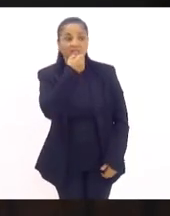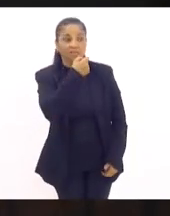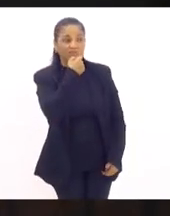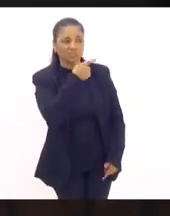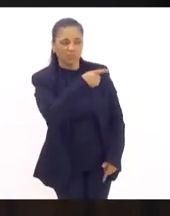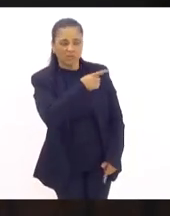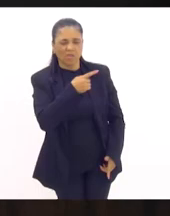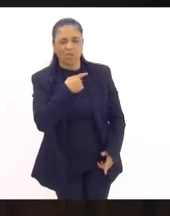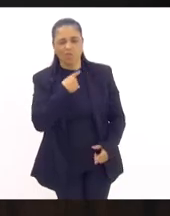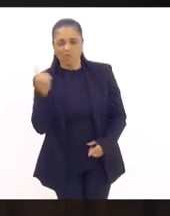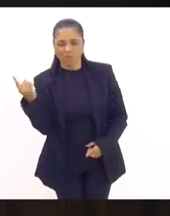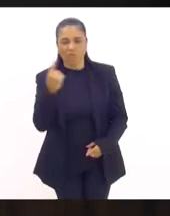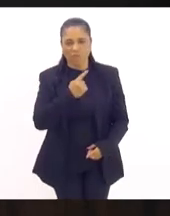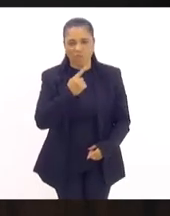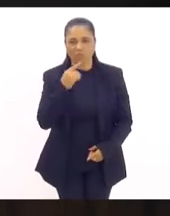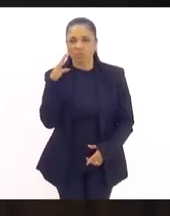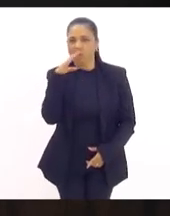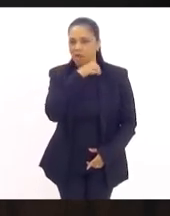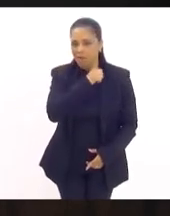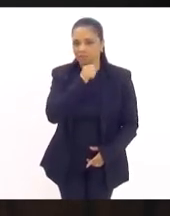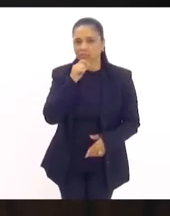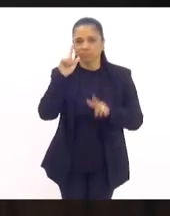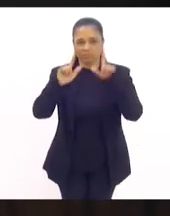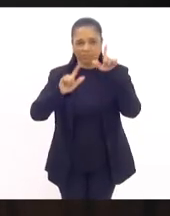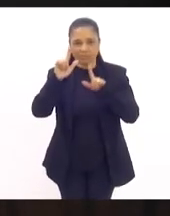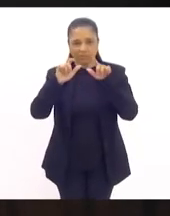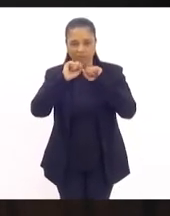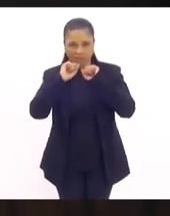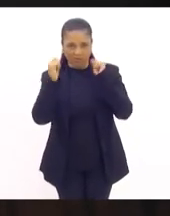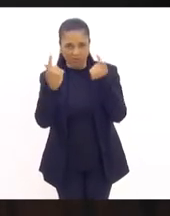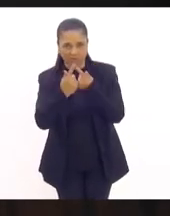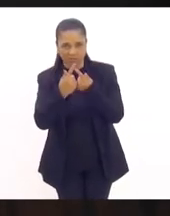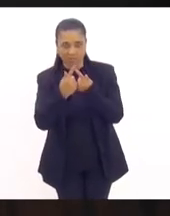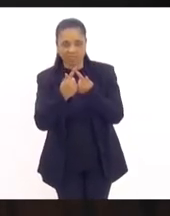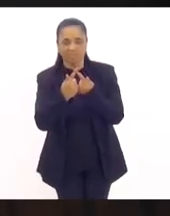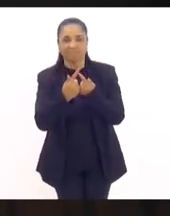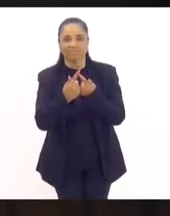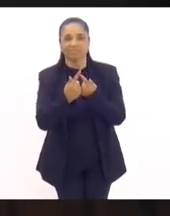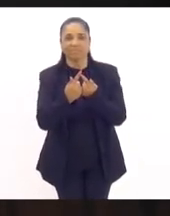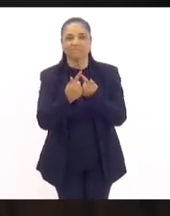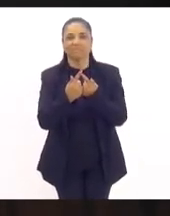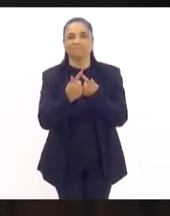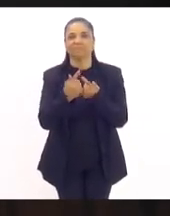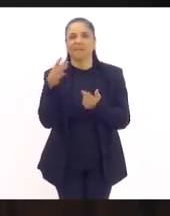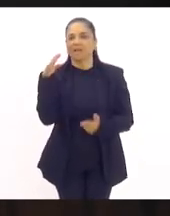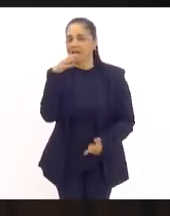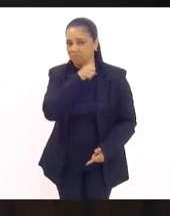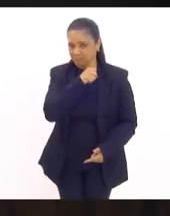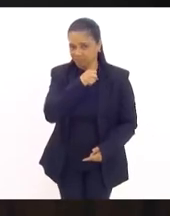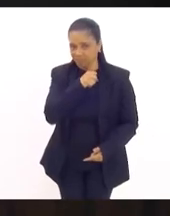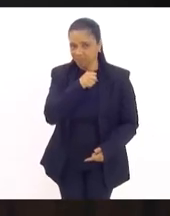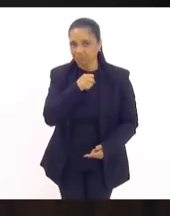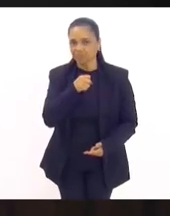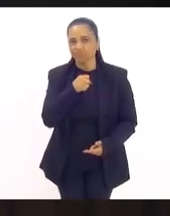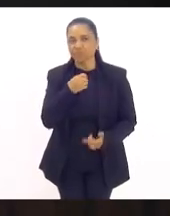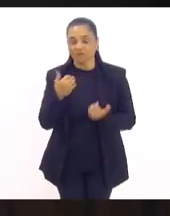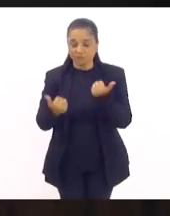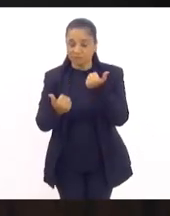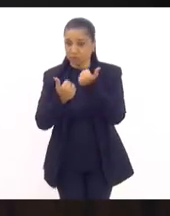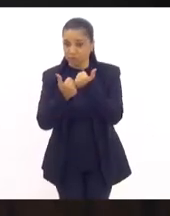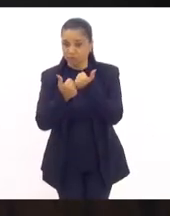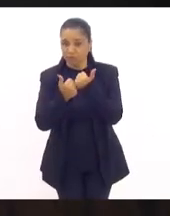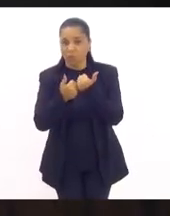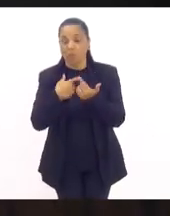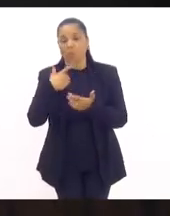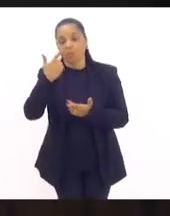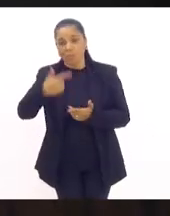eu volto aqui, eu só vou dar entrevista ali na TV Alerge, bem rapidinho, para que a TV possa... Desde já agradeço. O próximo